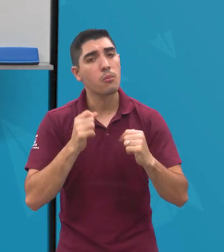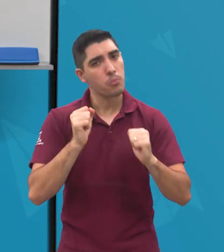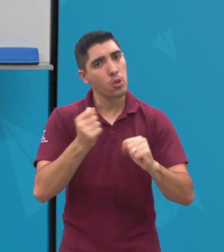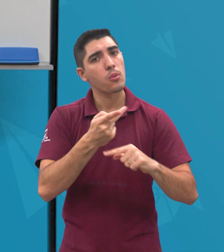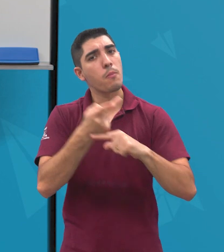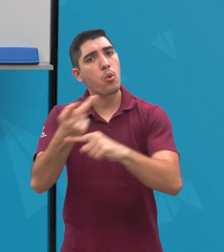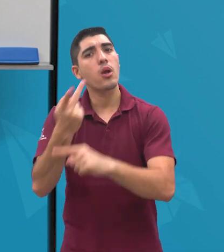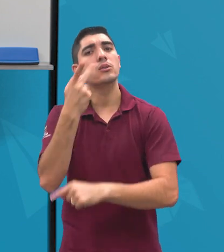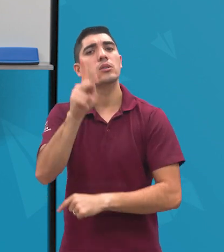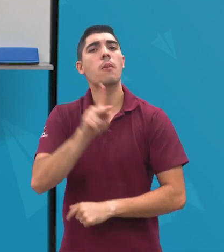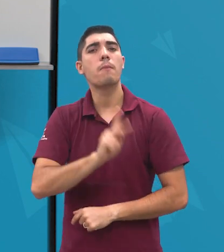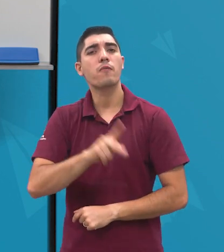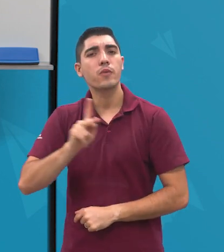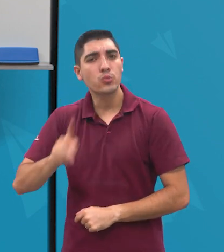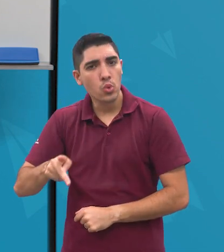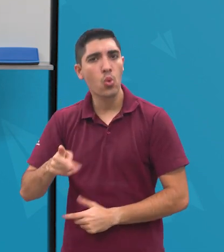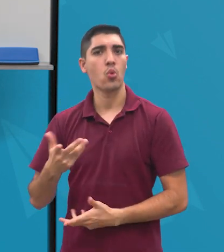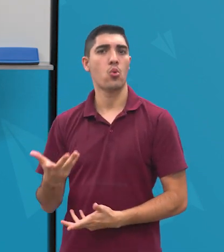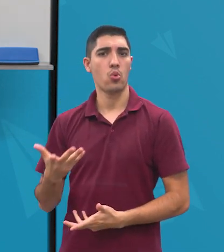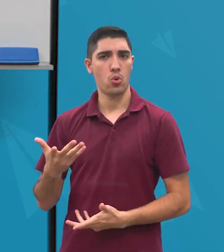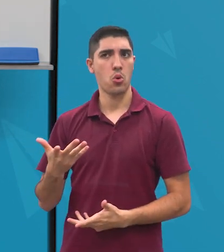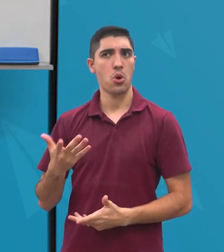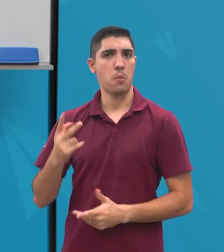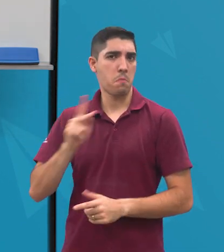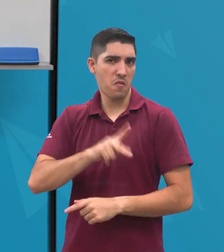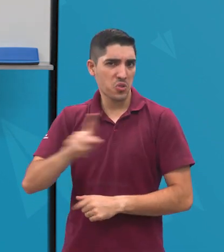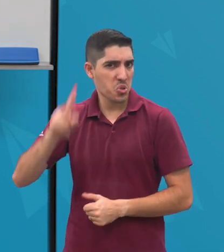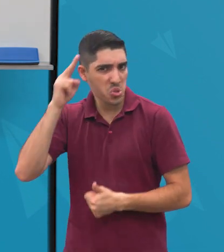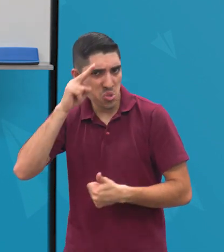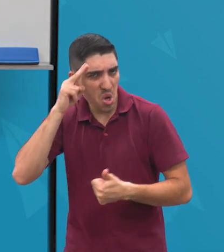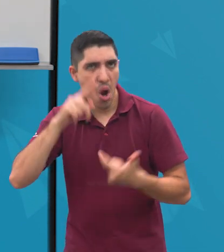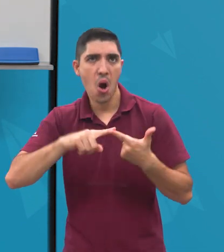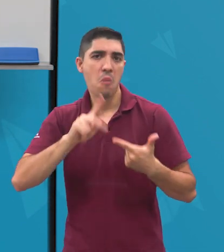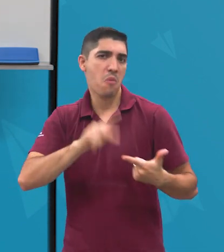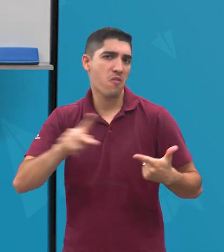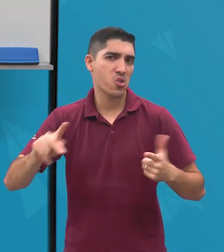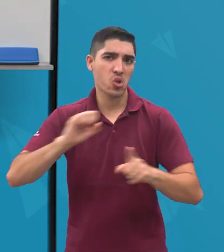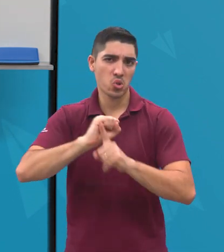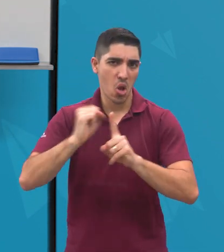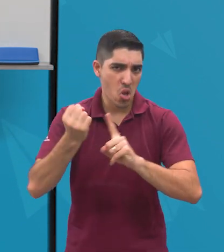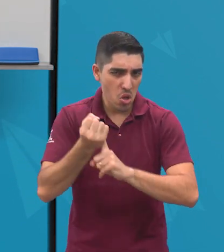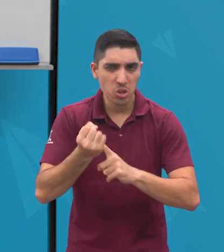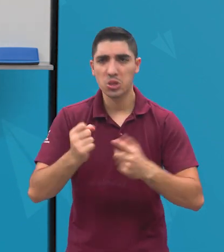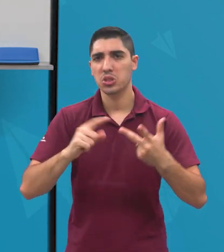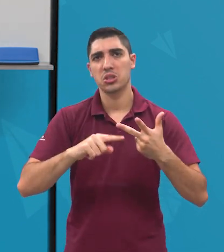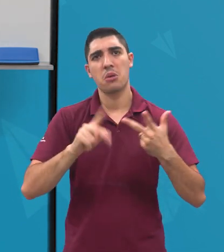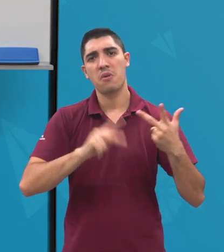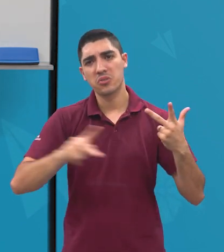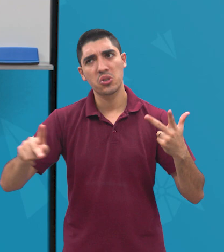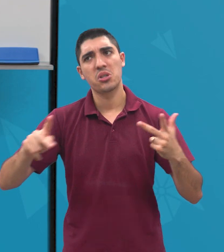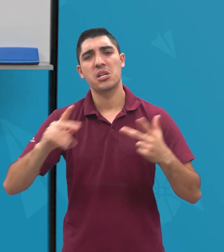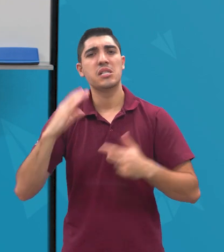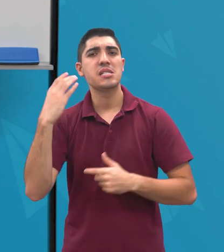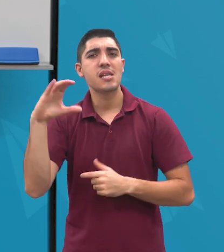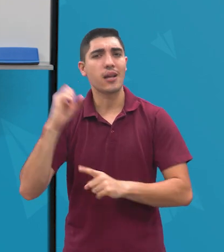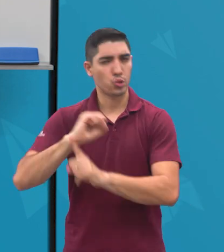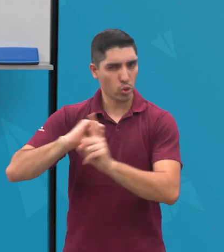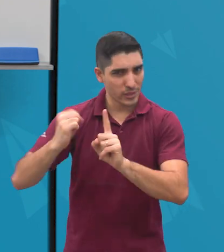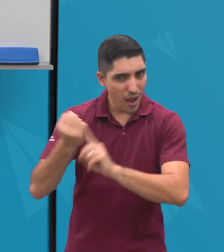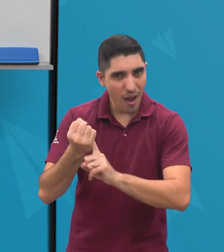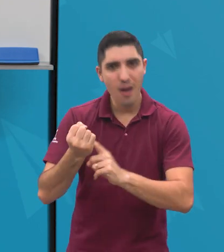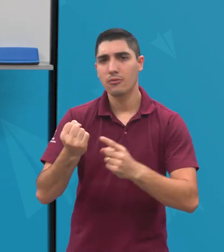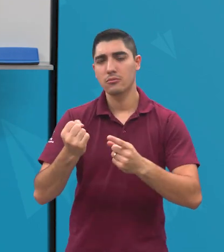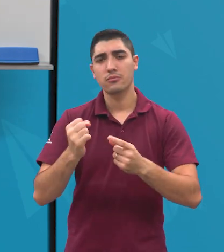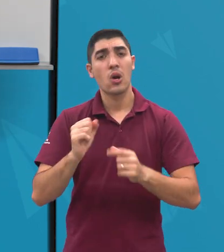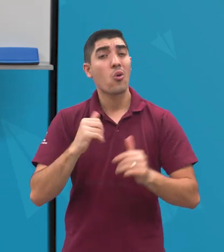conversem com o seu professor, sua professora de História, de Sociologia, de Ciências Sociais. Se vocês tiverem